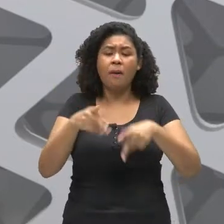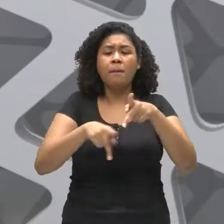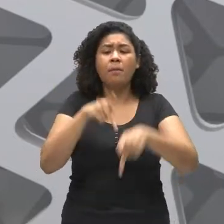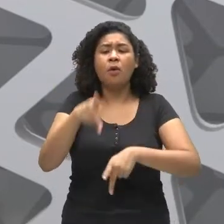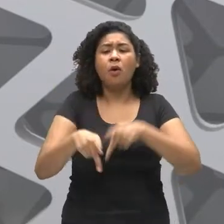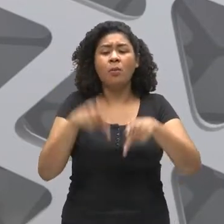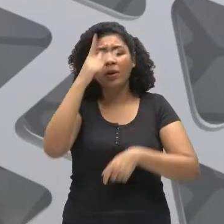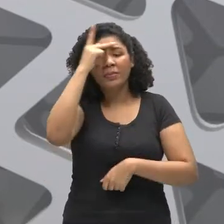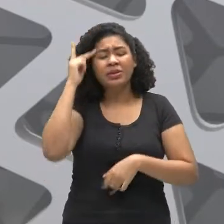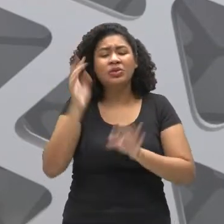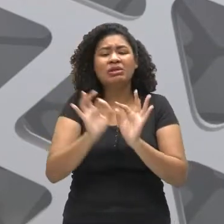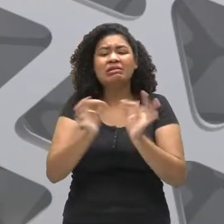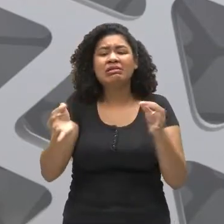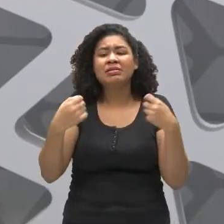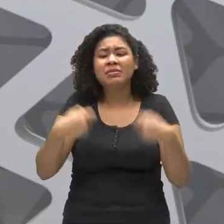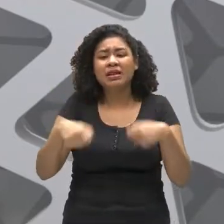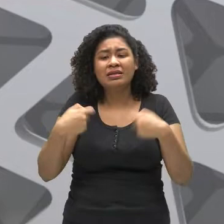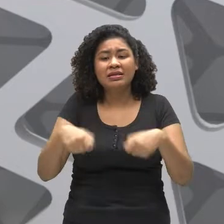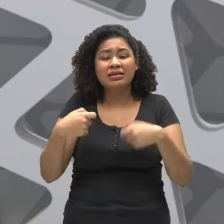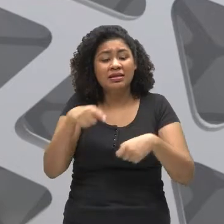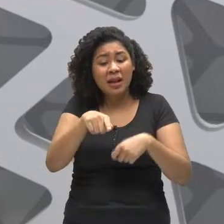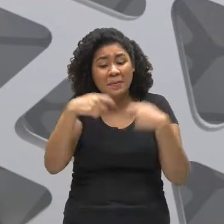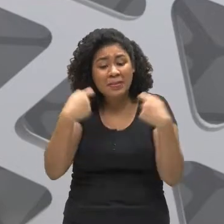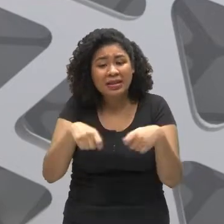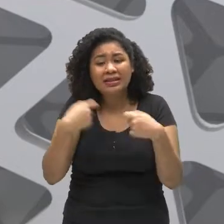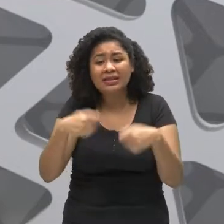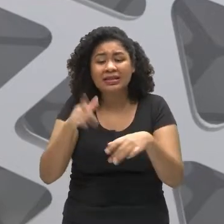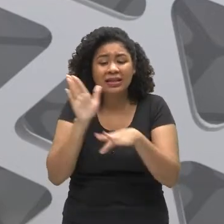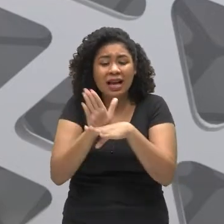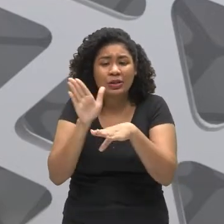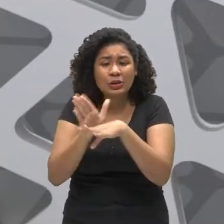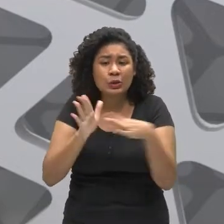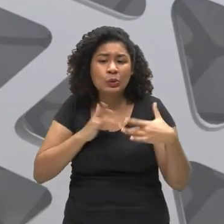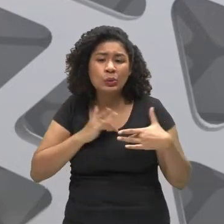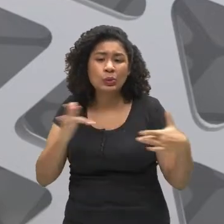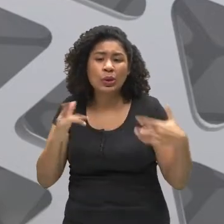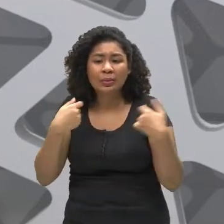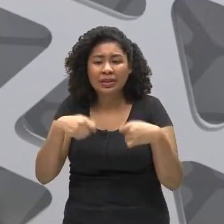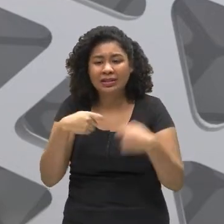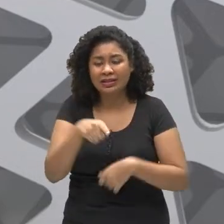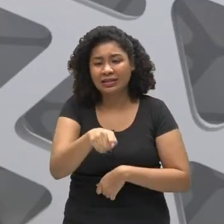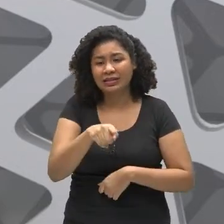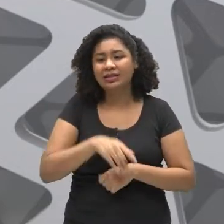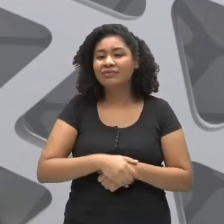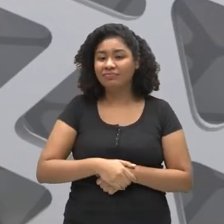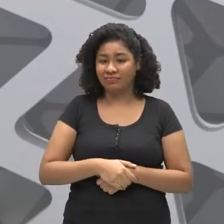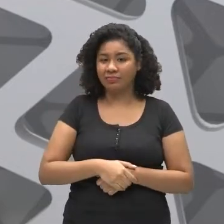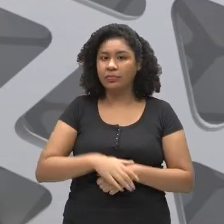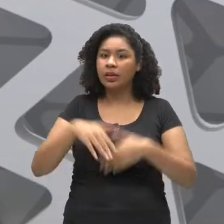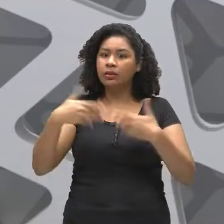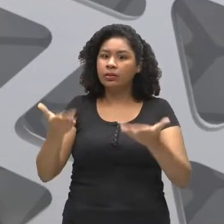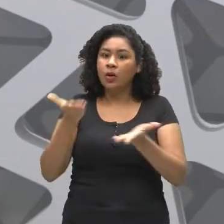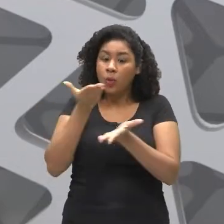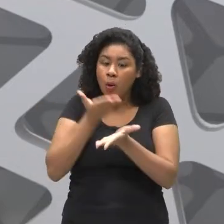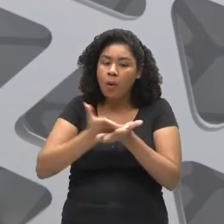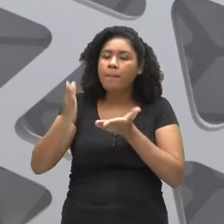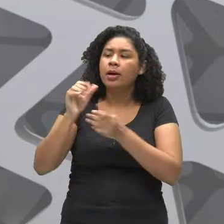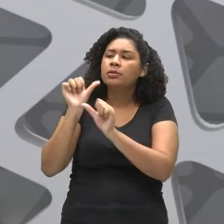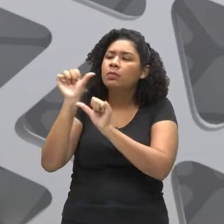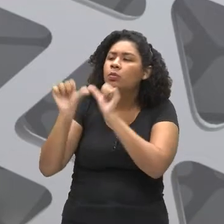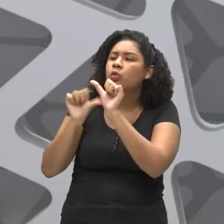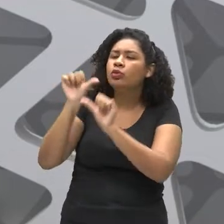necessitados, para aqueles que realmente necessitam da nossa solidariedade. Então, aí começam algumas mudanças.